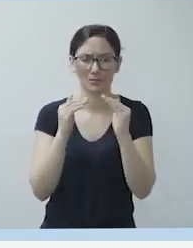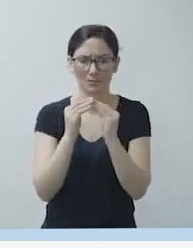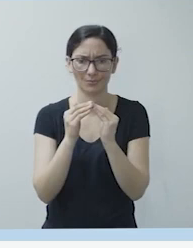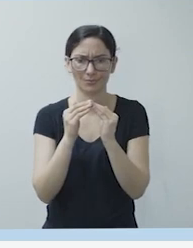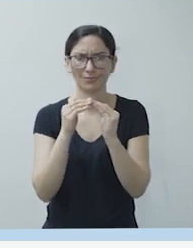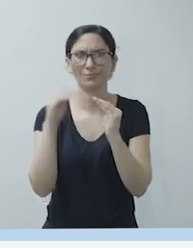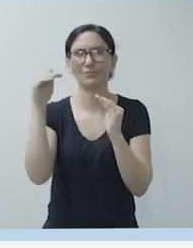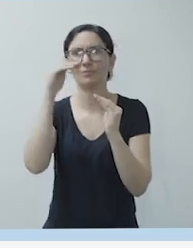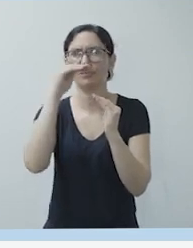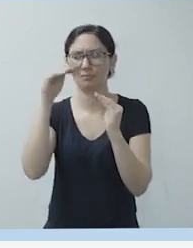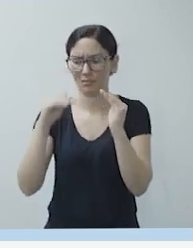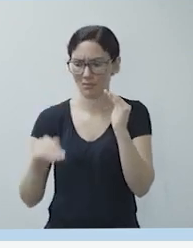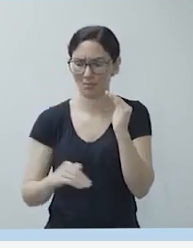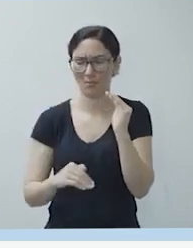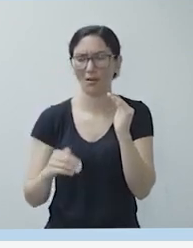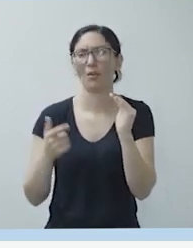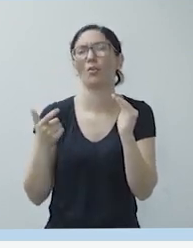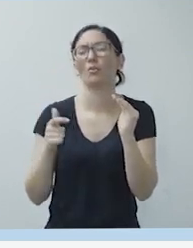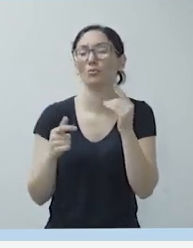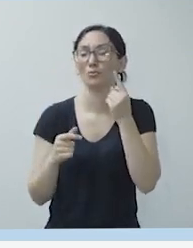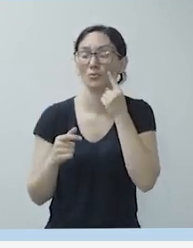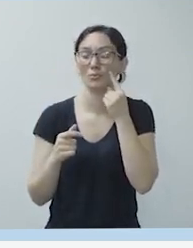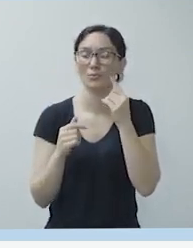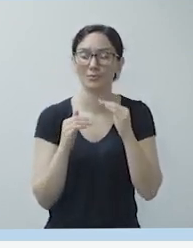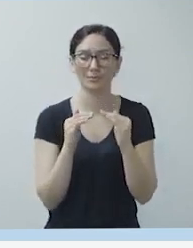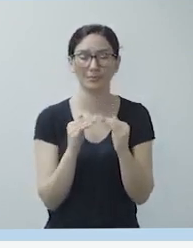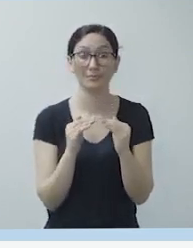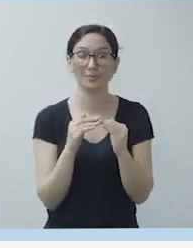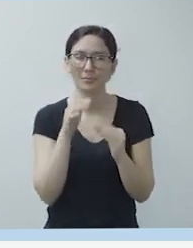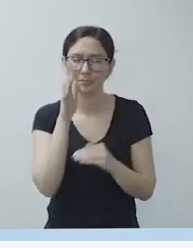cima ou embaixo? Vamos fazer juntos?